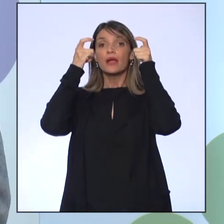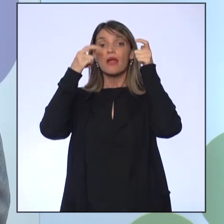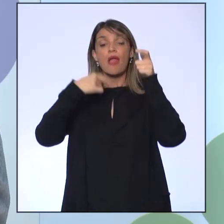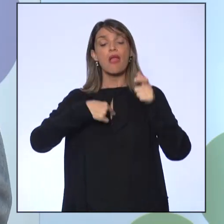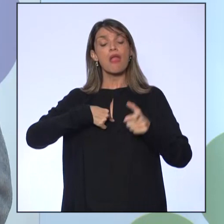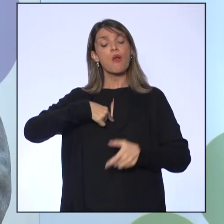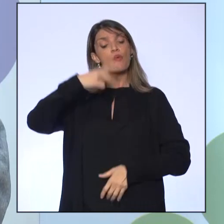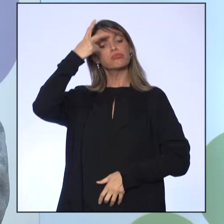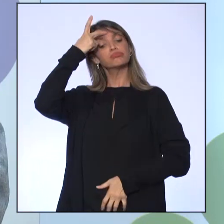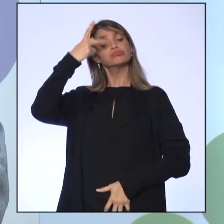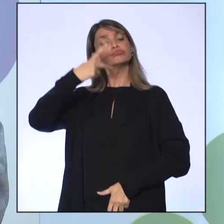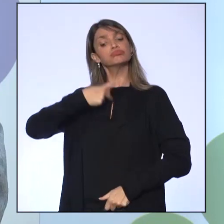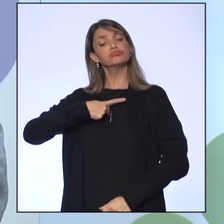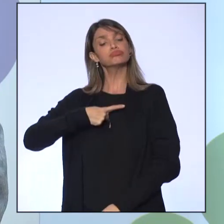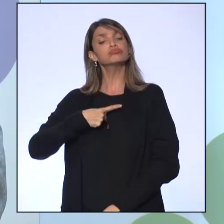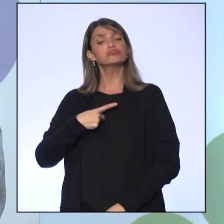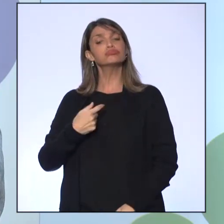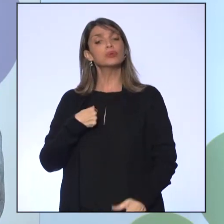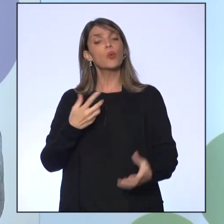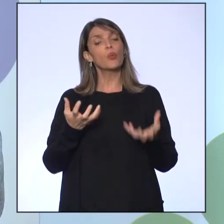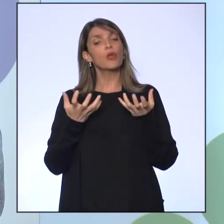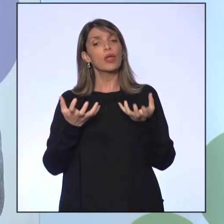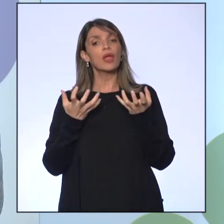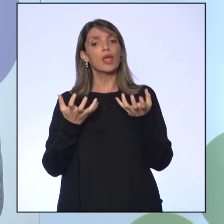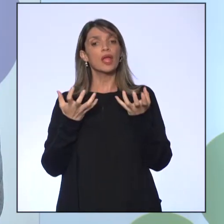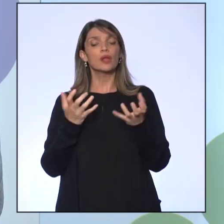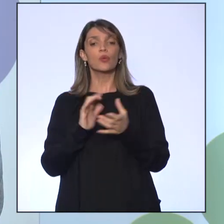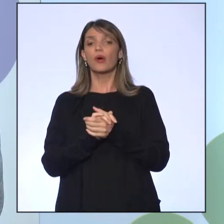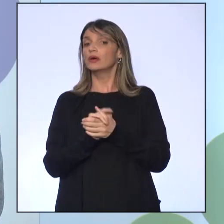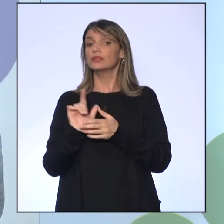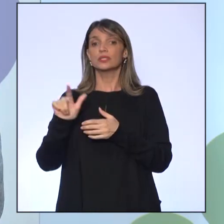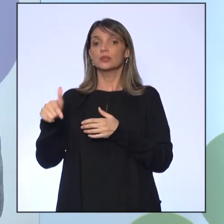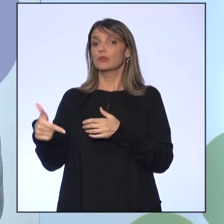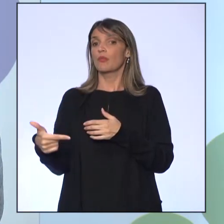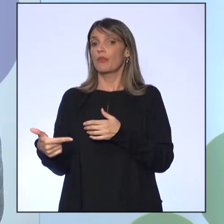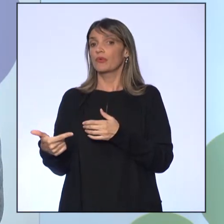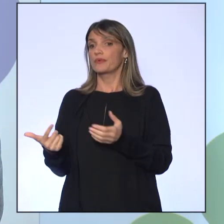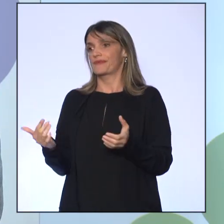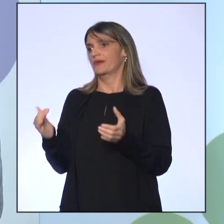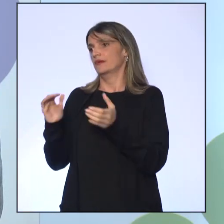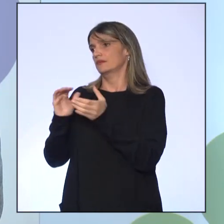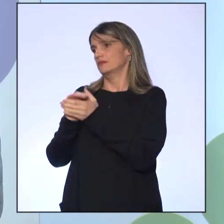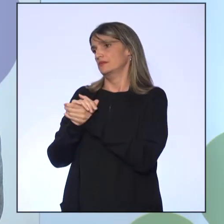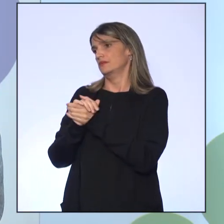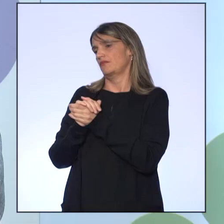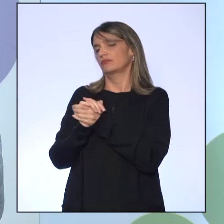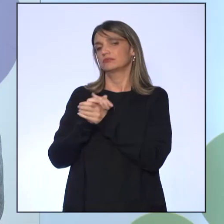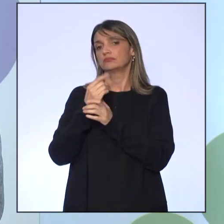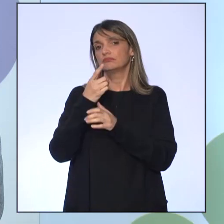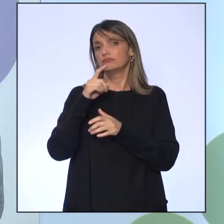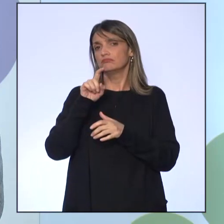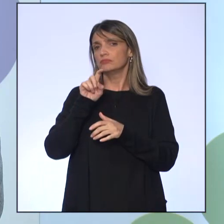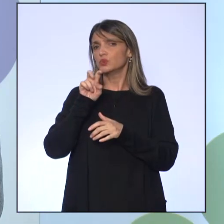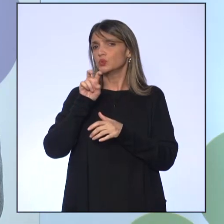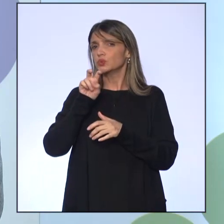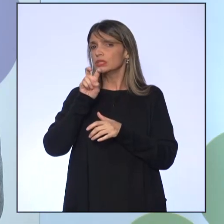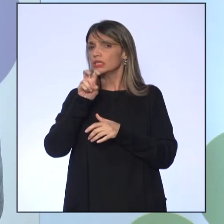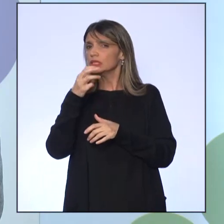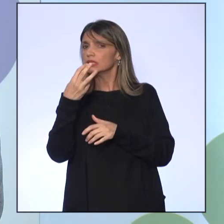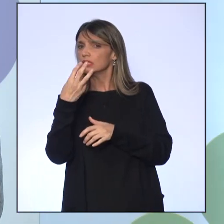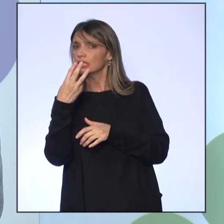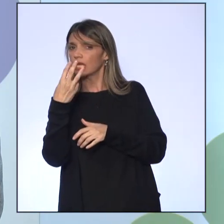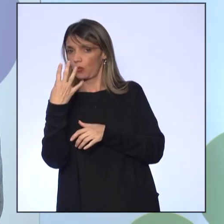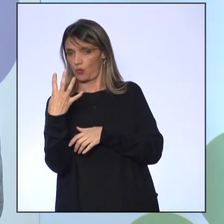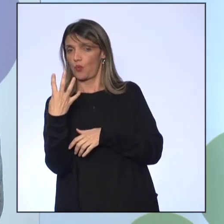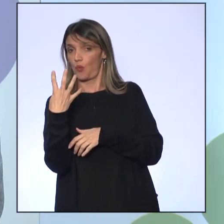de rei e tomar providências. E essa providência ficou conhecida como o Ato de Supremacia de 1534, que vai estar aí na